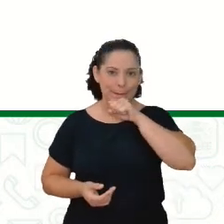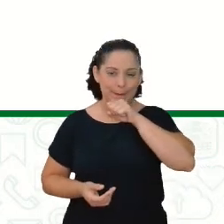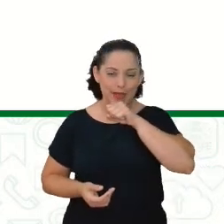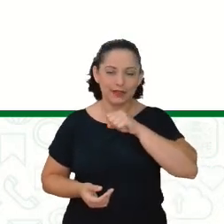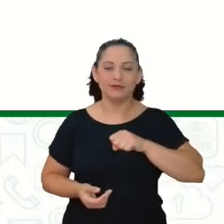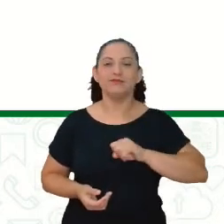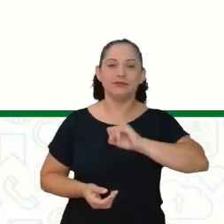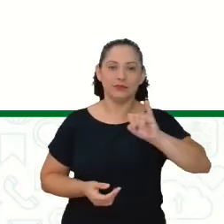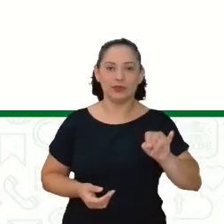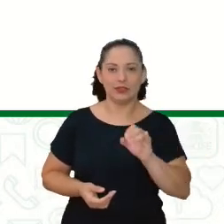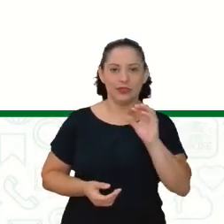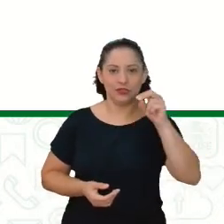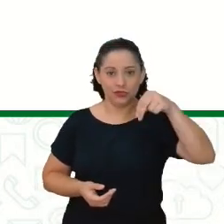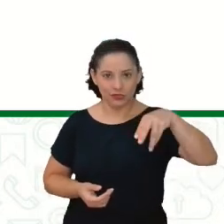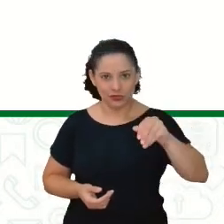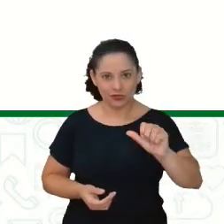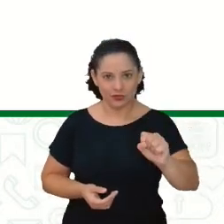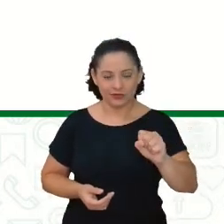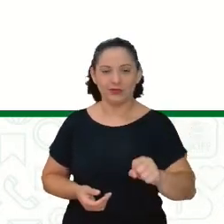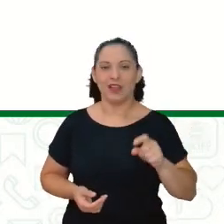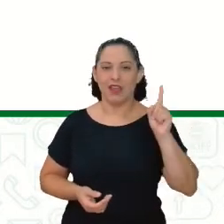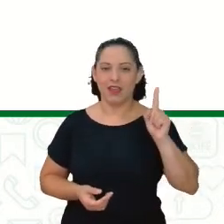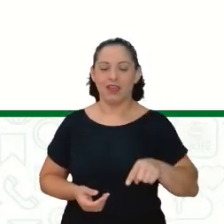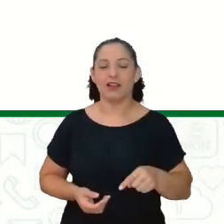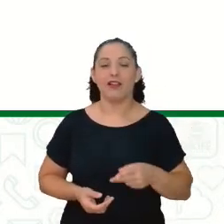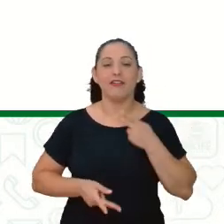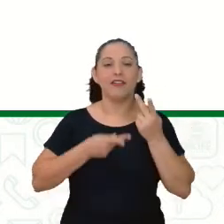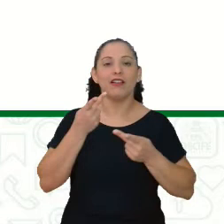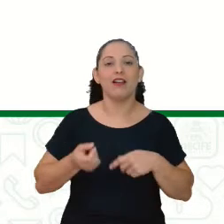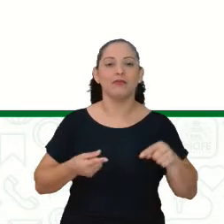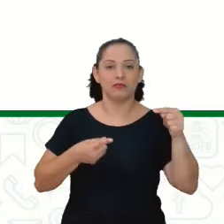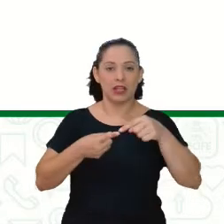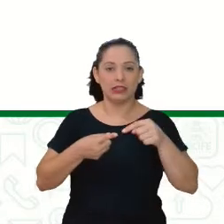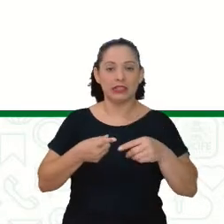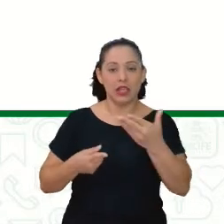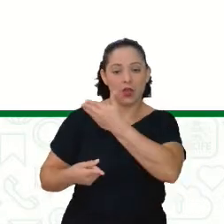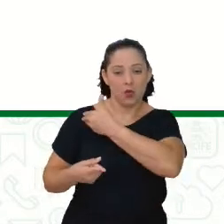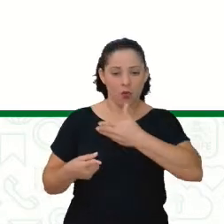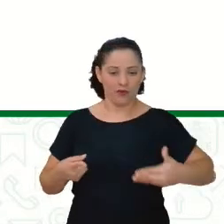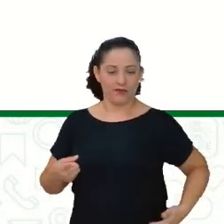Jonas, Dona Cícera e seu Josemir. Eu trouxe aí governo,